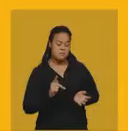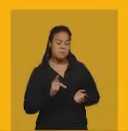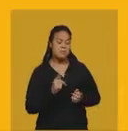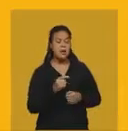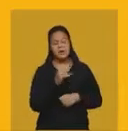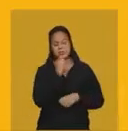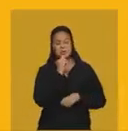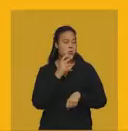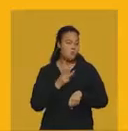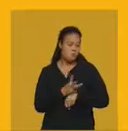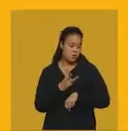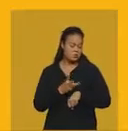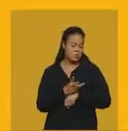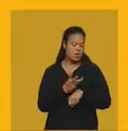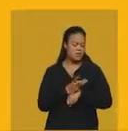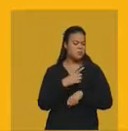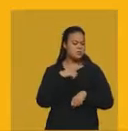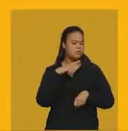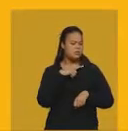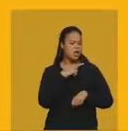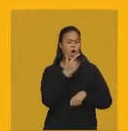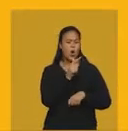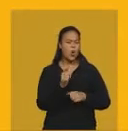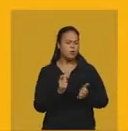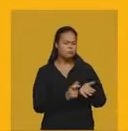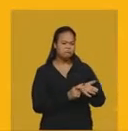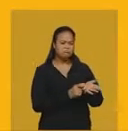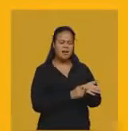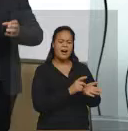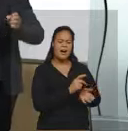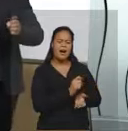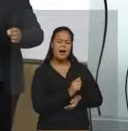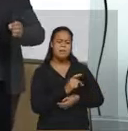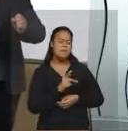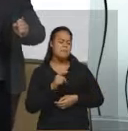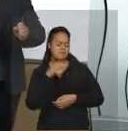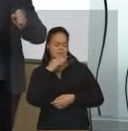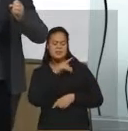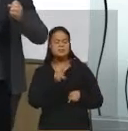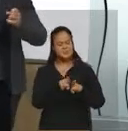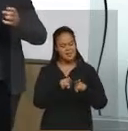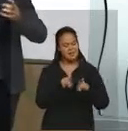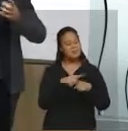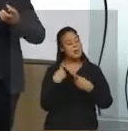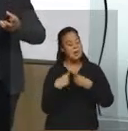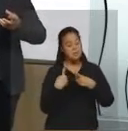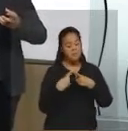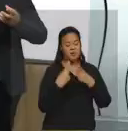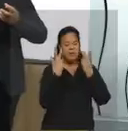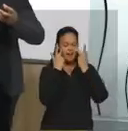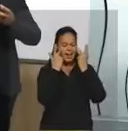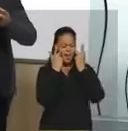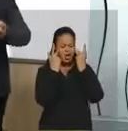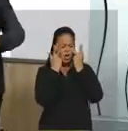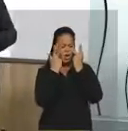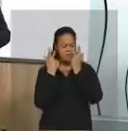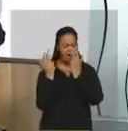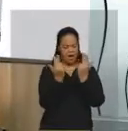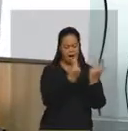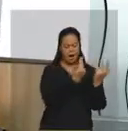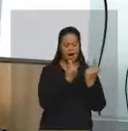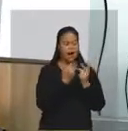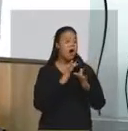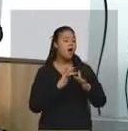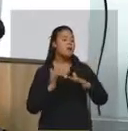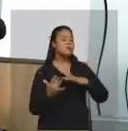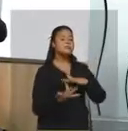WhatsApp. Existem outros aplicativos aí que a gente consegue perceber. Por que que ele é comum em redes